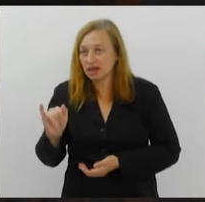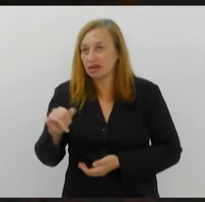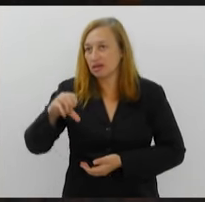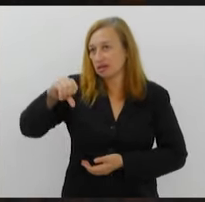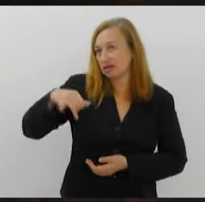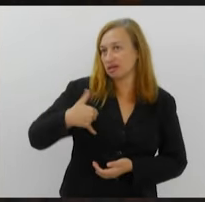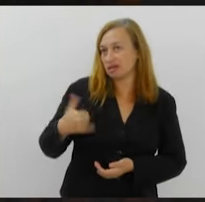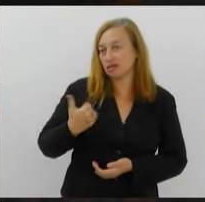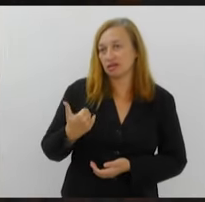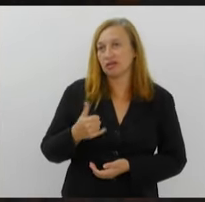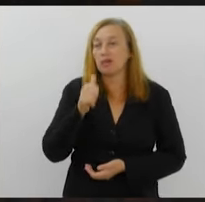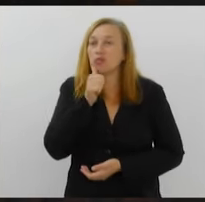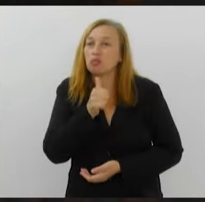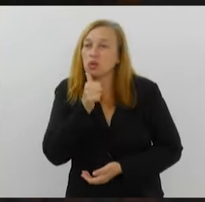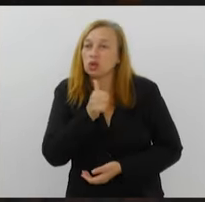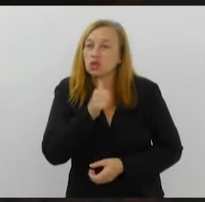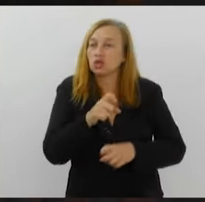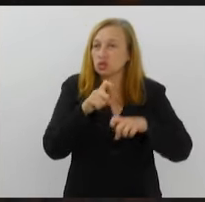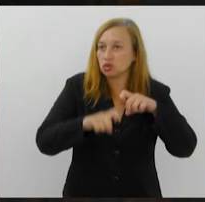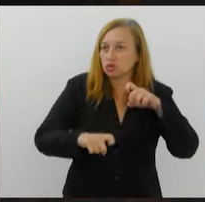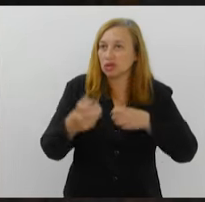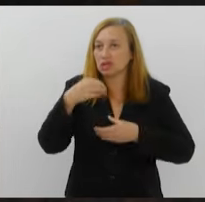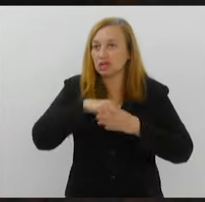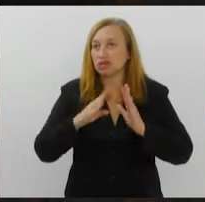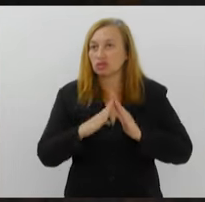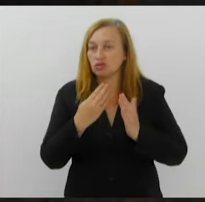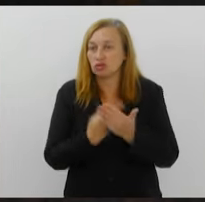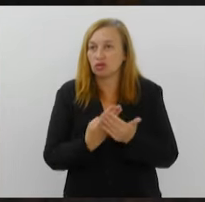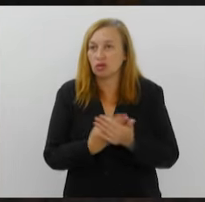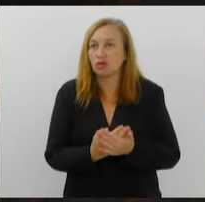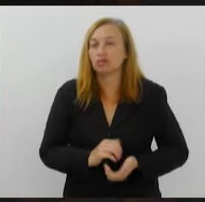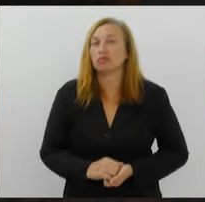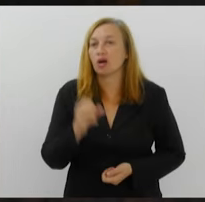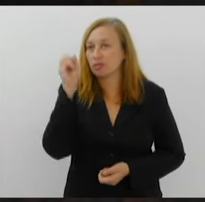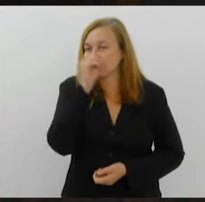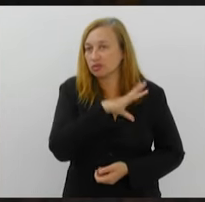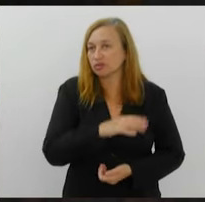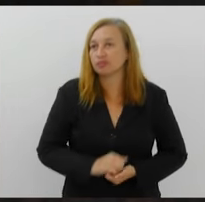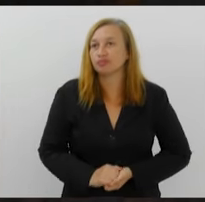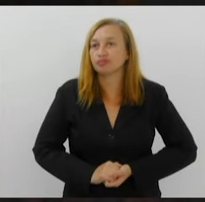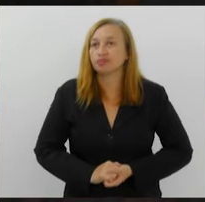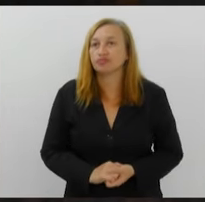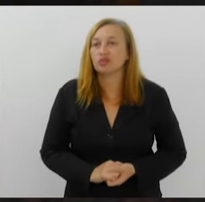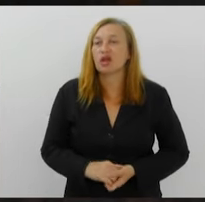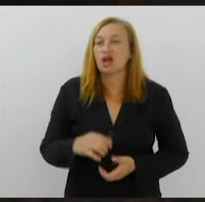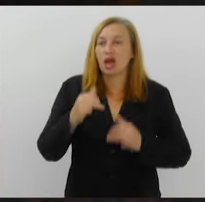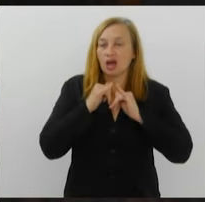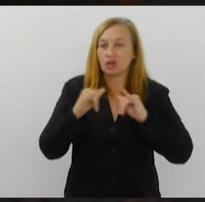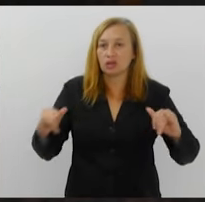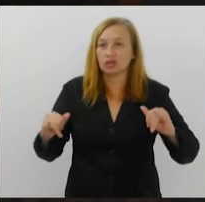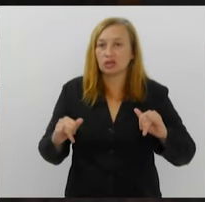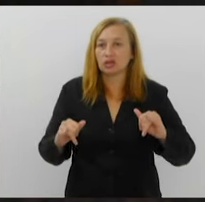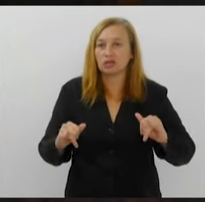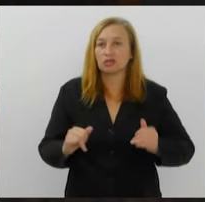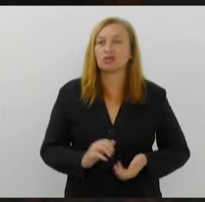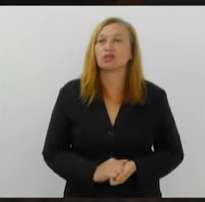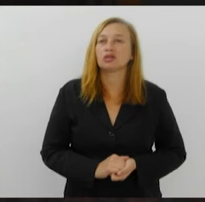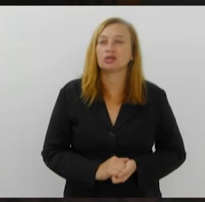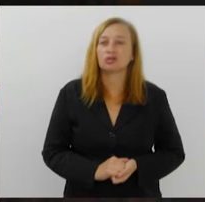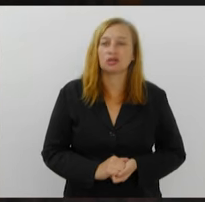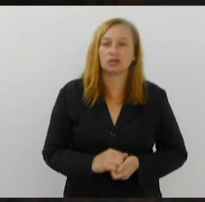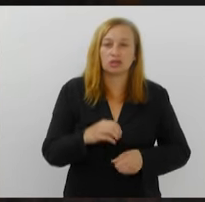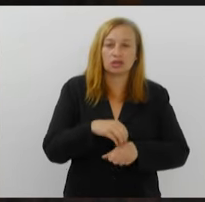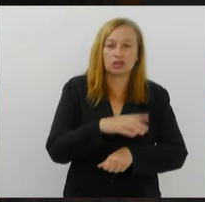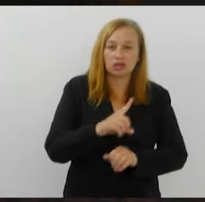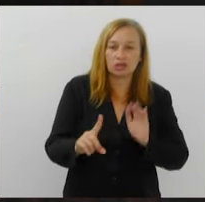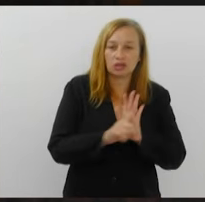9 anos estuprada dentro de uma escola. Isso é um absurdo. Anuncio indicação legislativa número